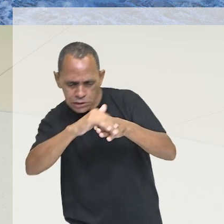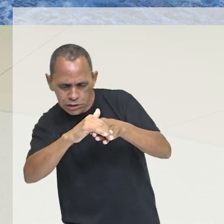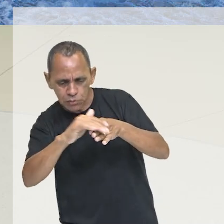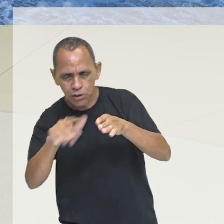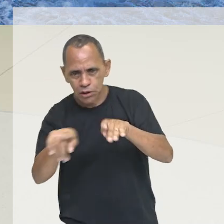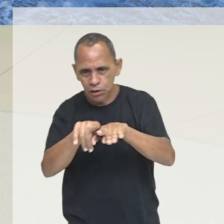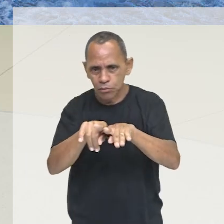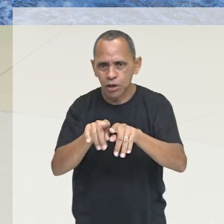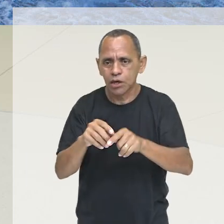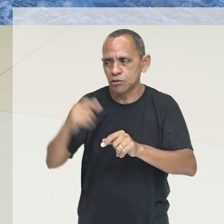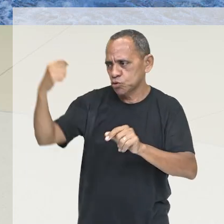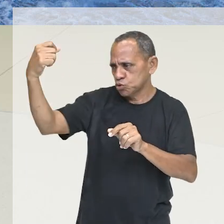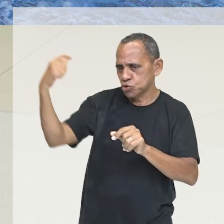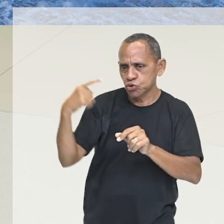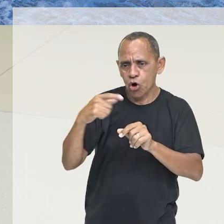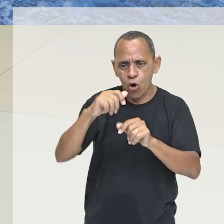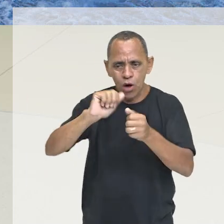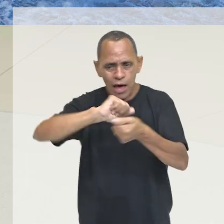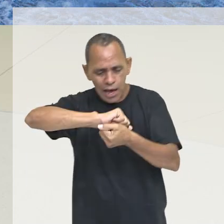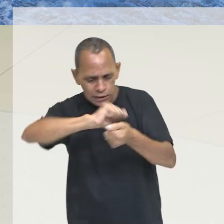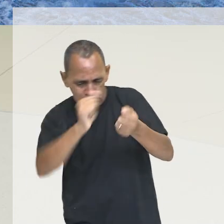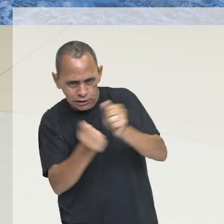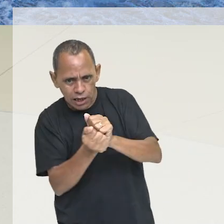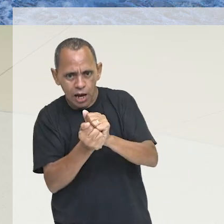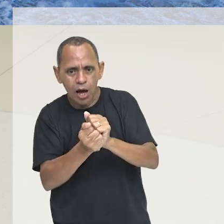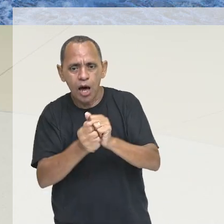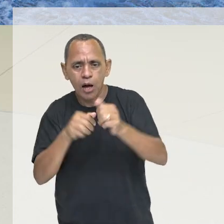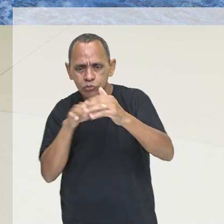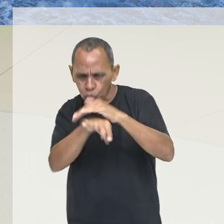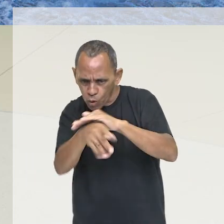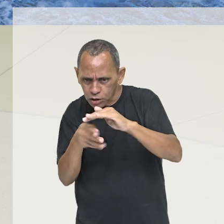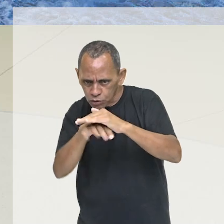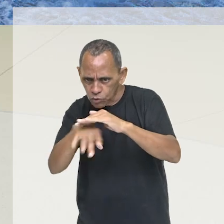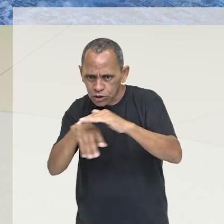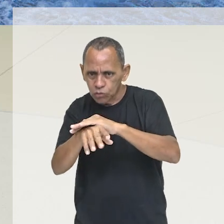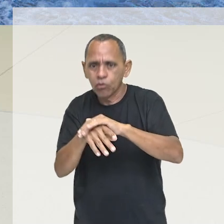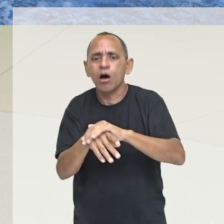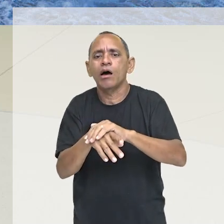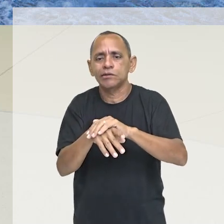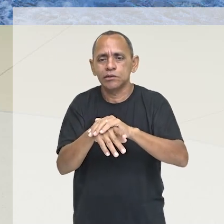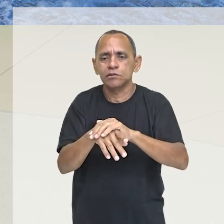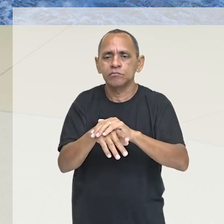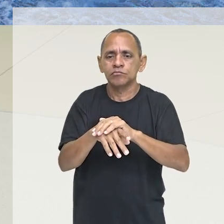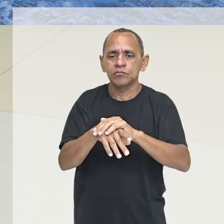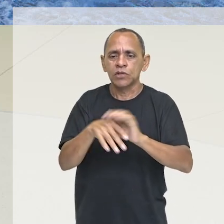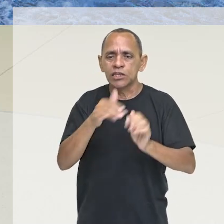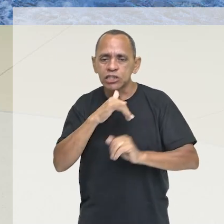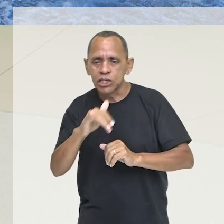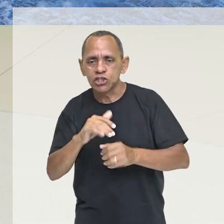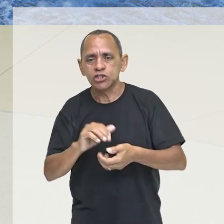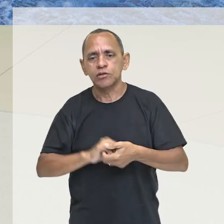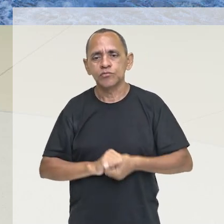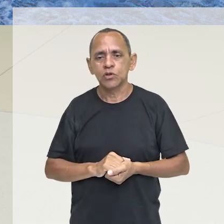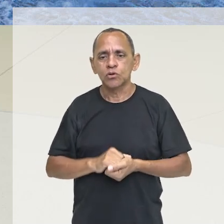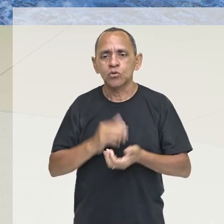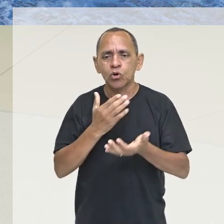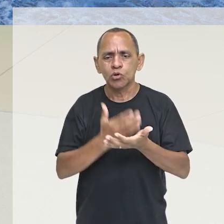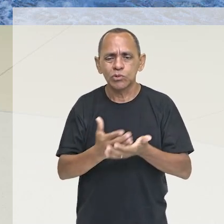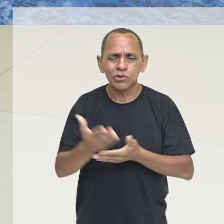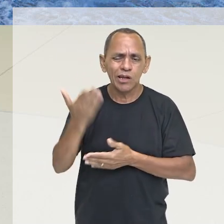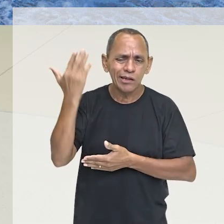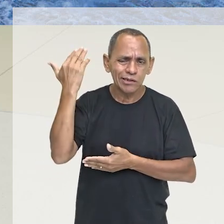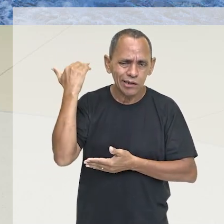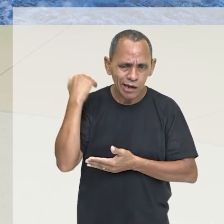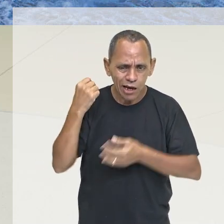aí acontece o surgimento de quê? De muitas pessoas negando. Quando começou a falar sobre